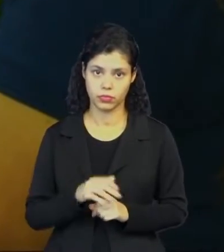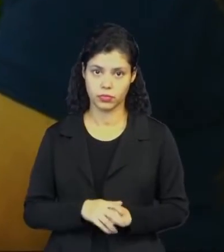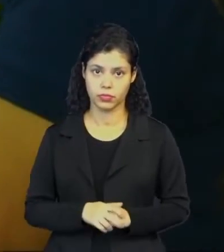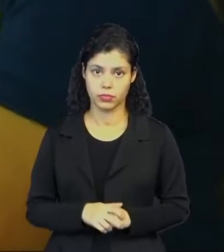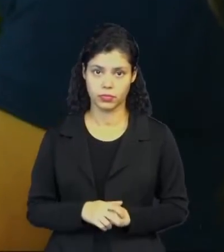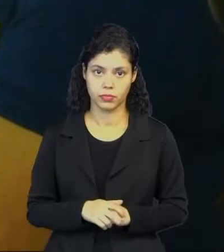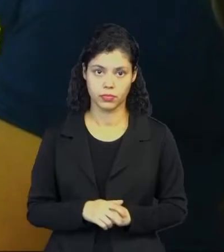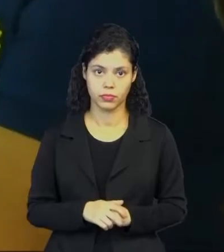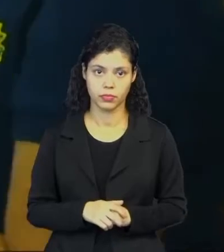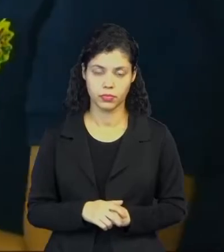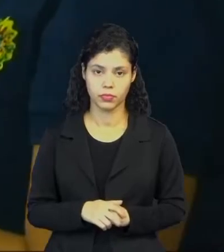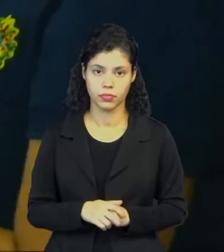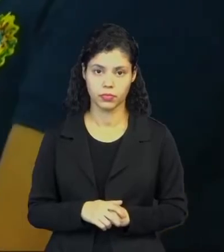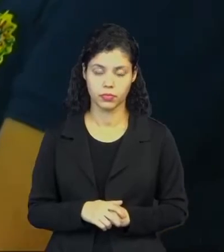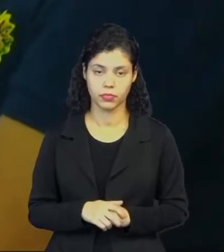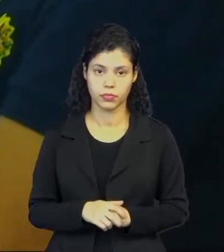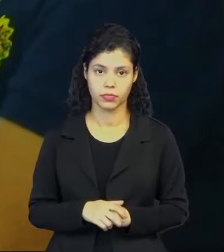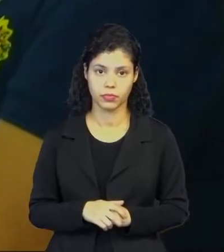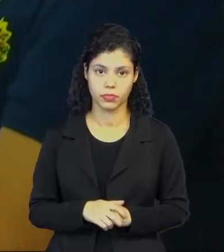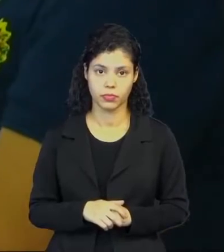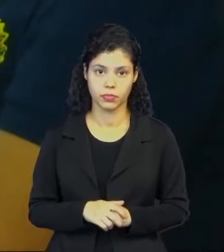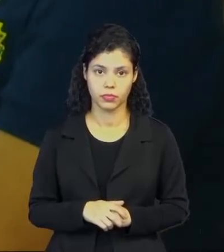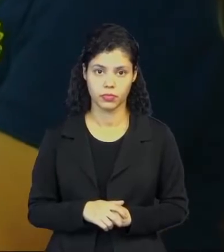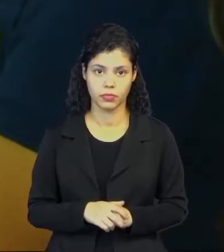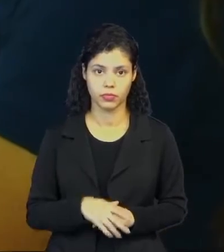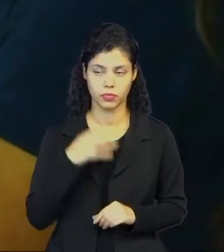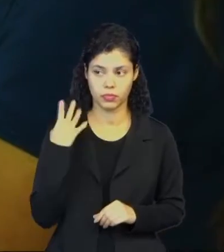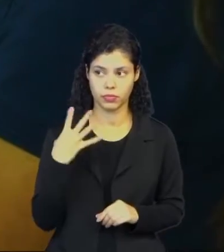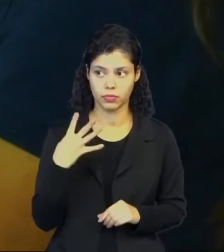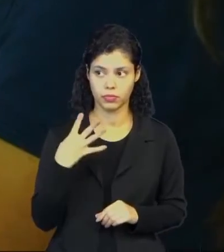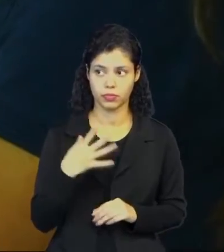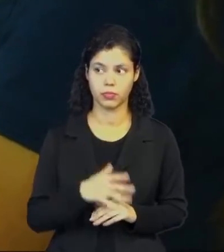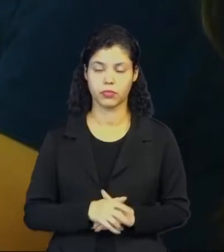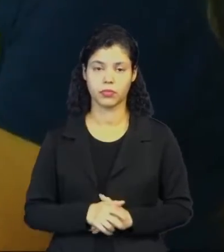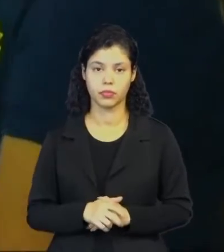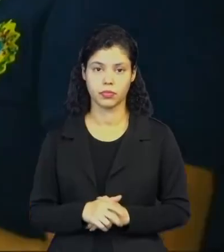0, 5. E 1 mais 3,